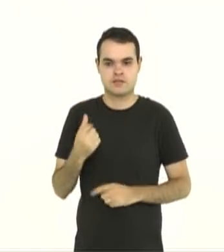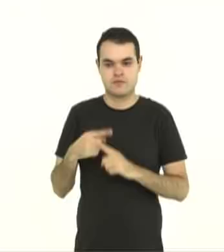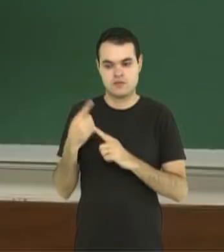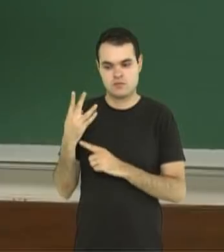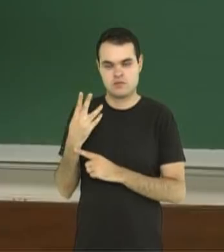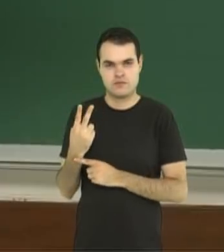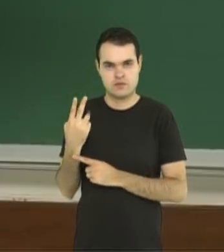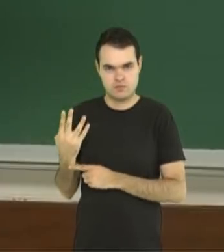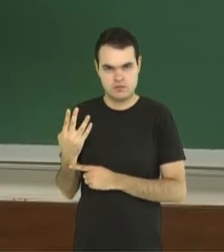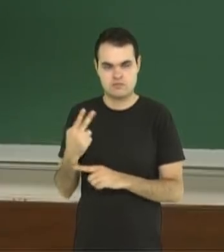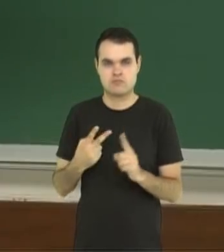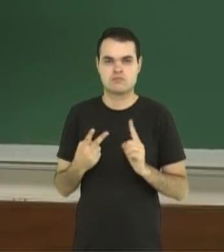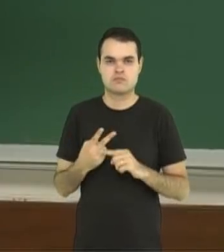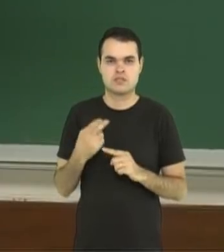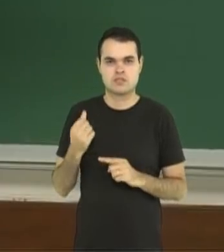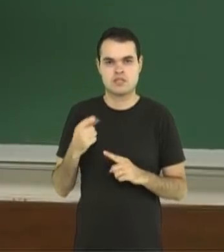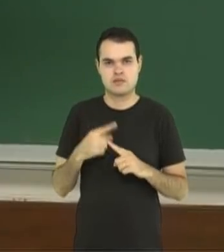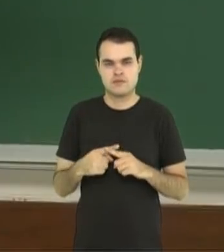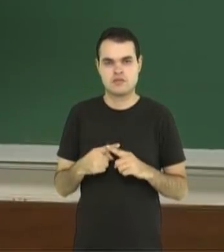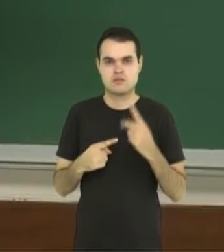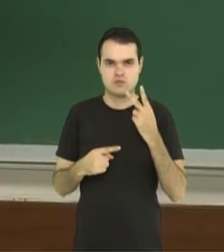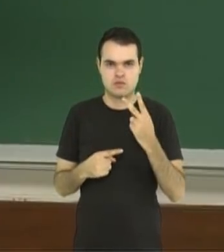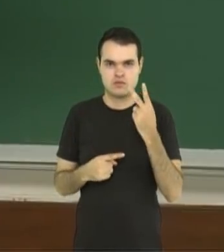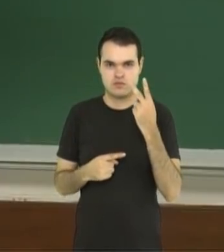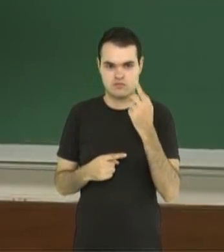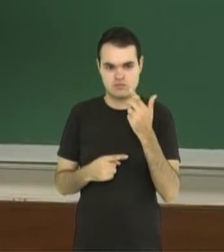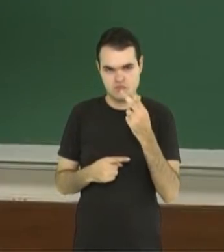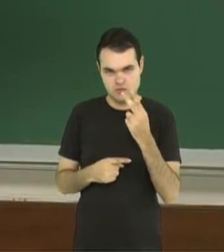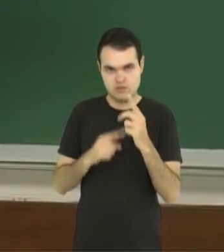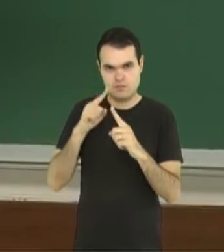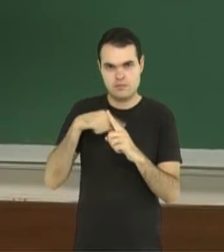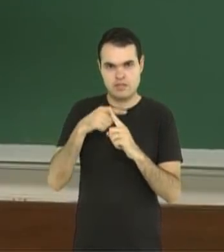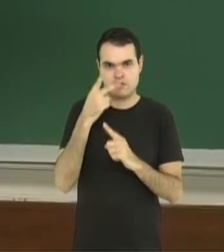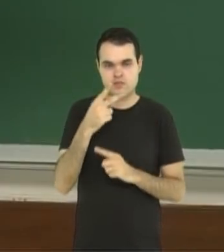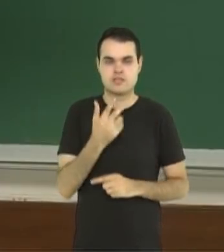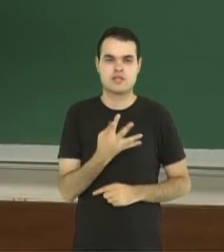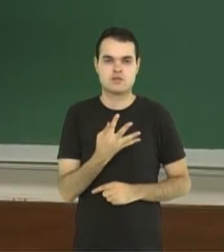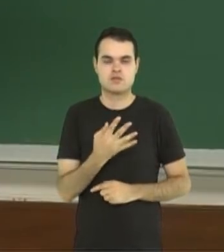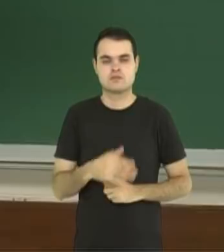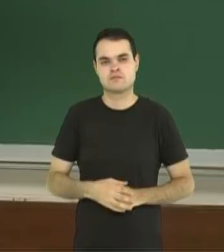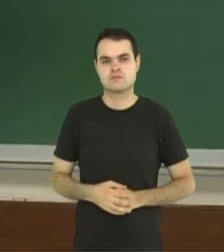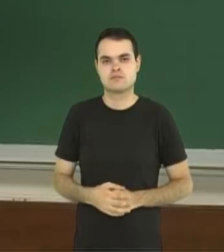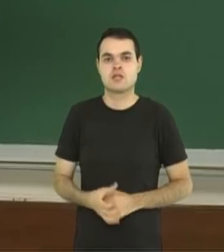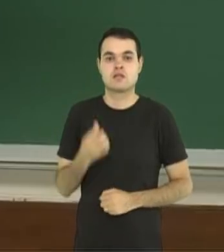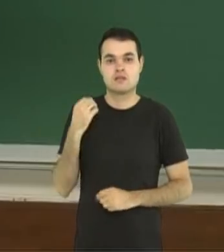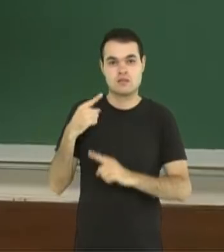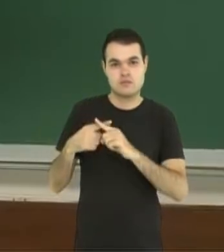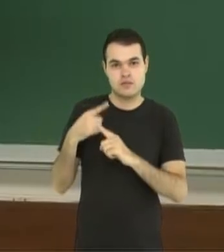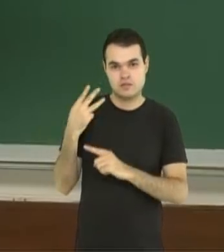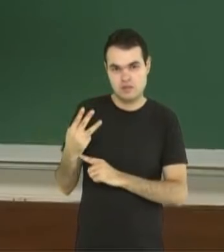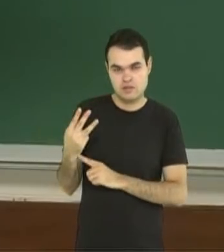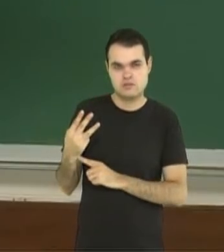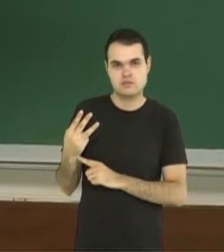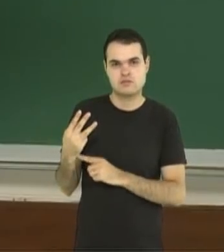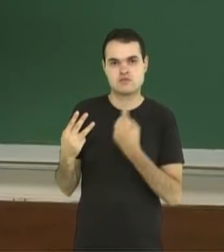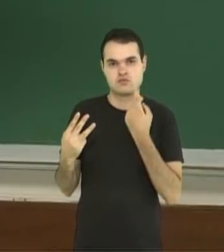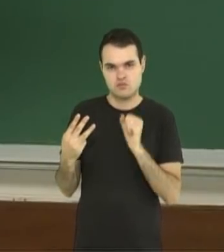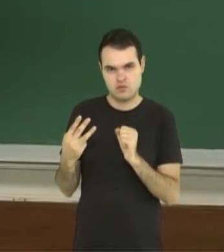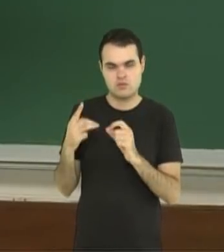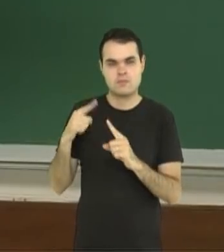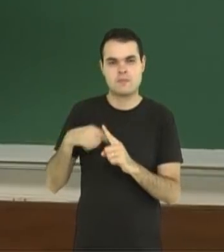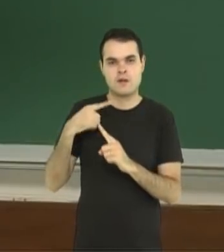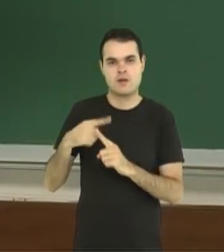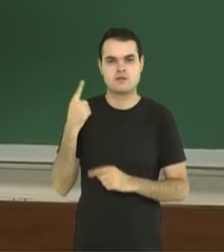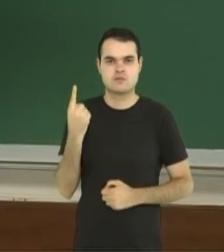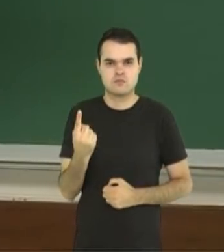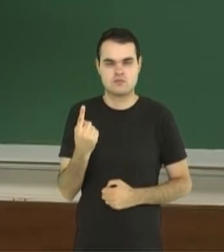24, né? 6 vezes 2, 12, mais 2, 14. 6 vezes 3, né? 18 mais